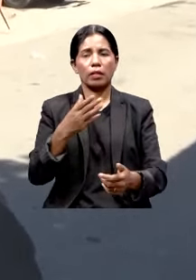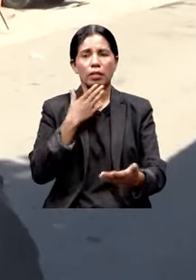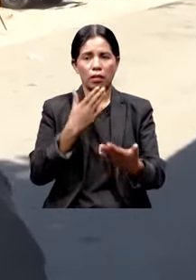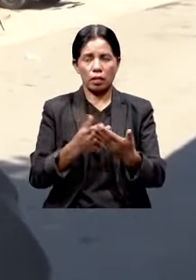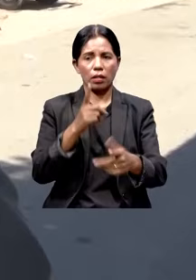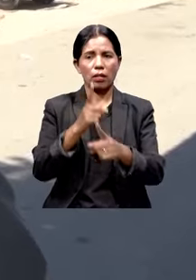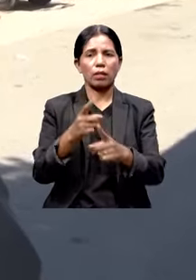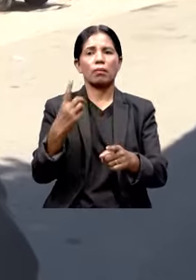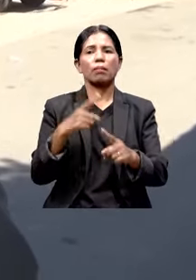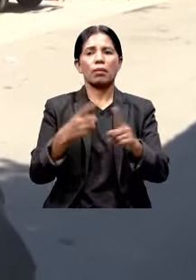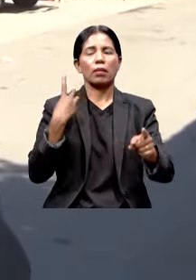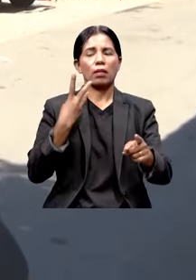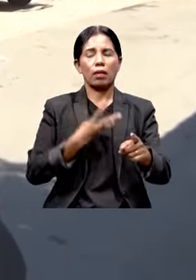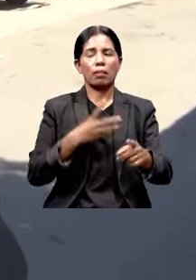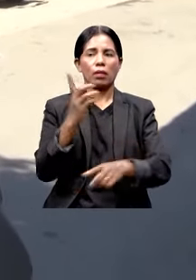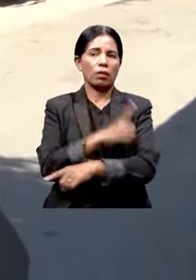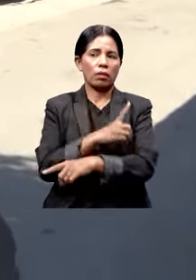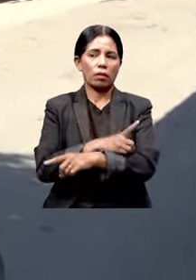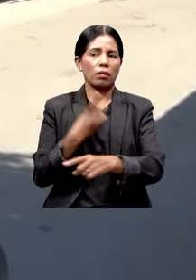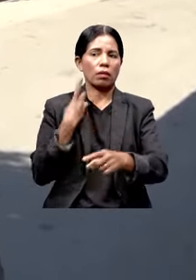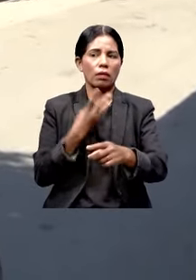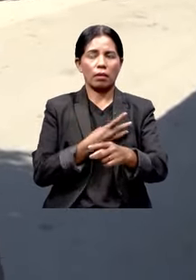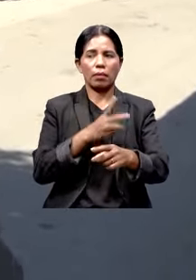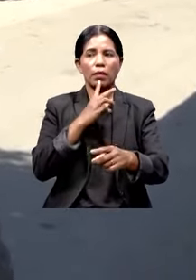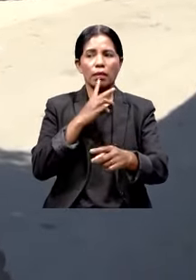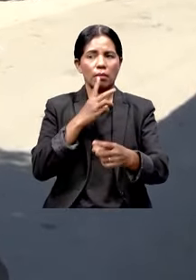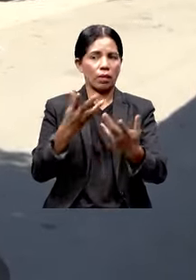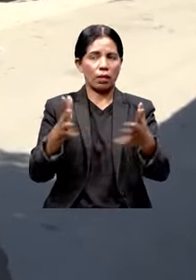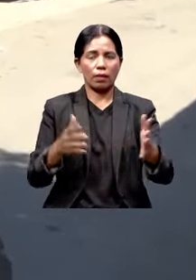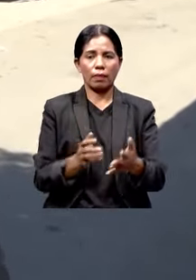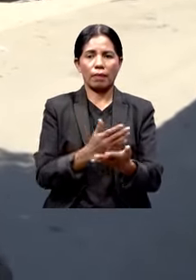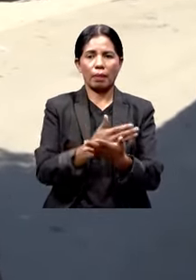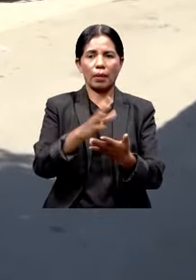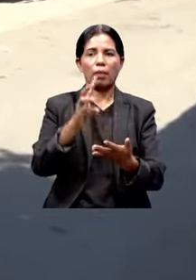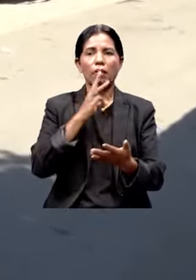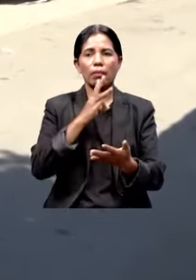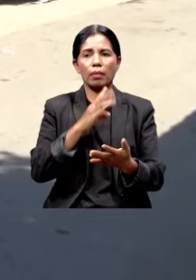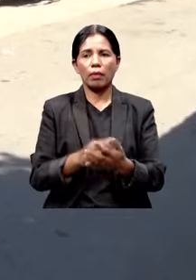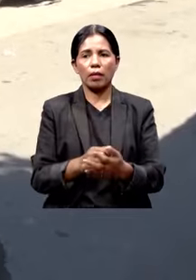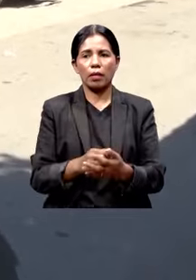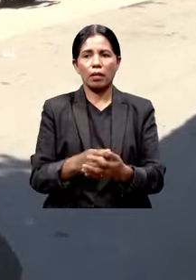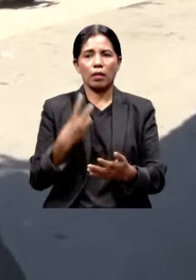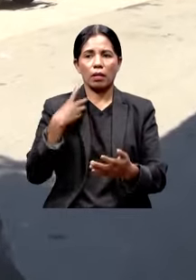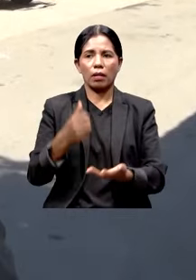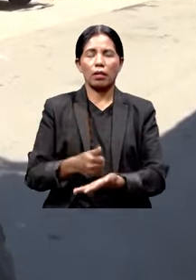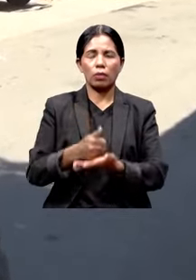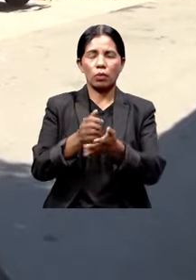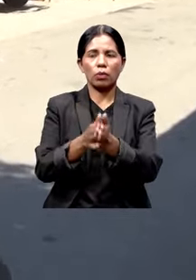so ami lor lor ne ami mehne ansa ola ola be balu ami azu su azu da